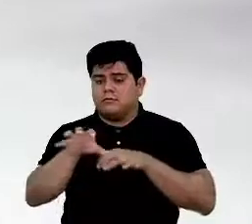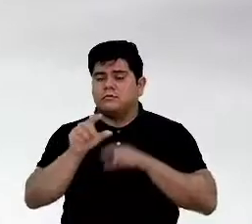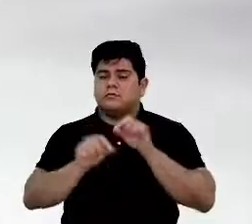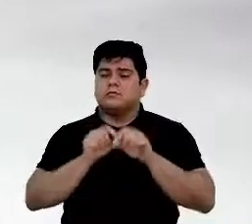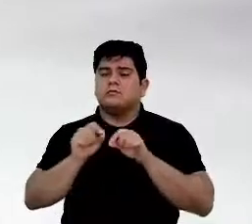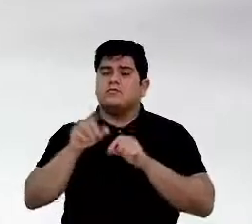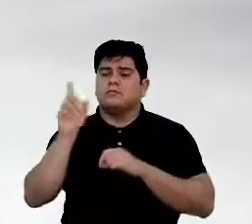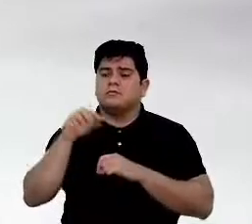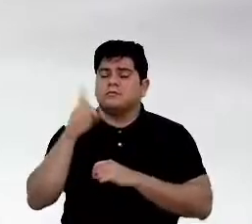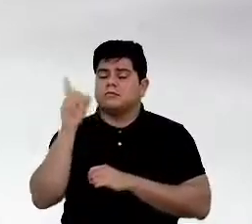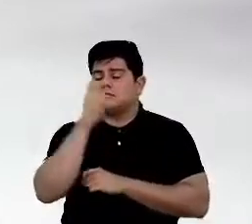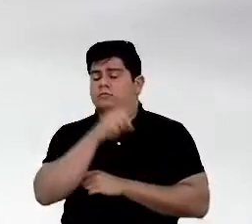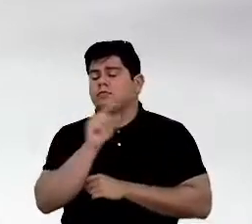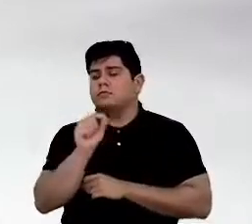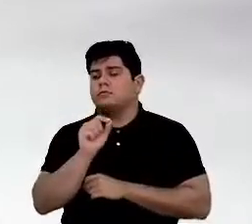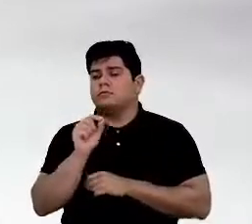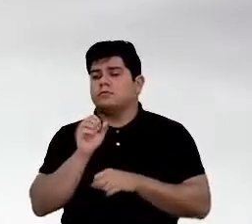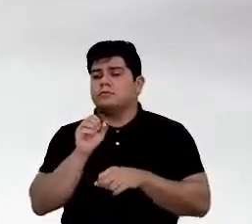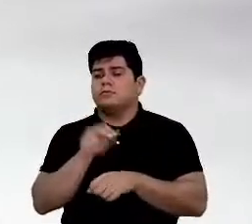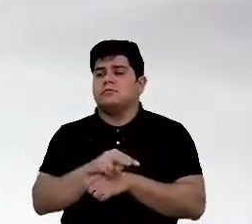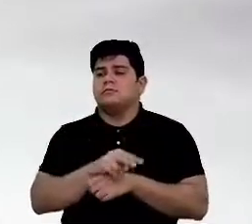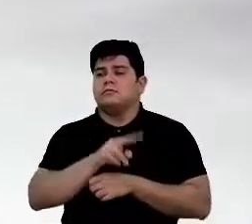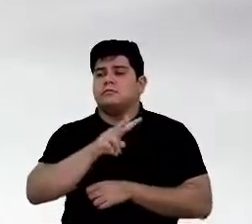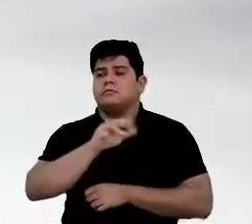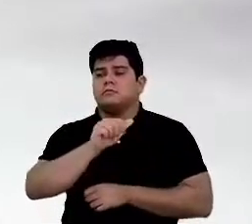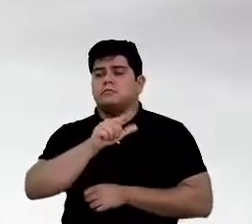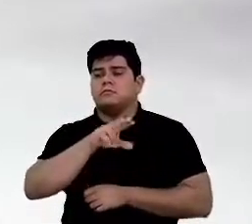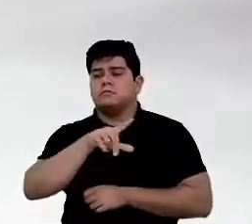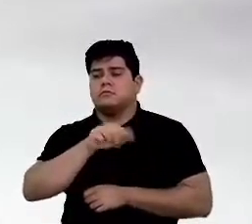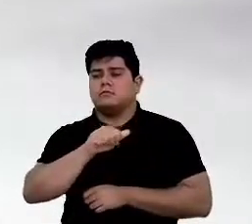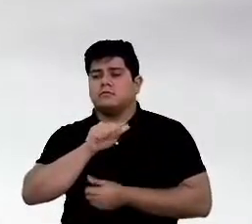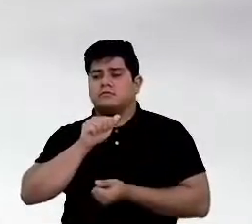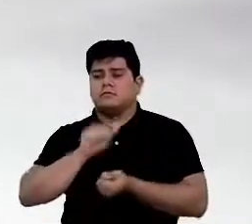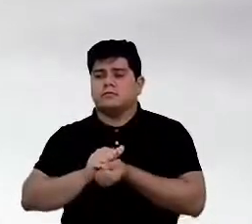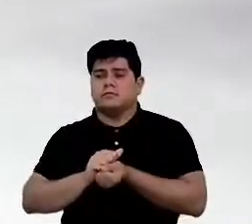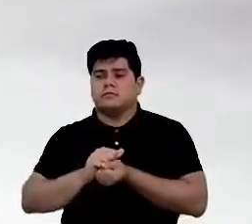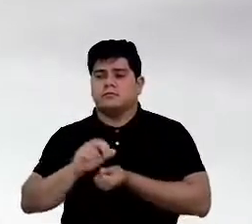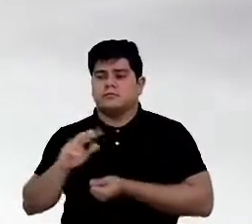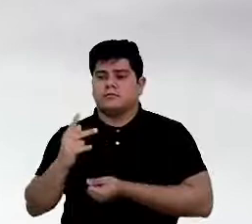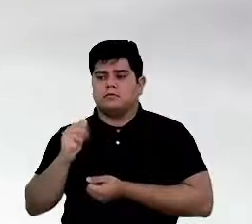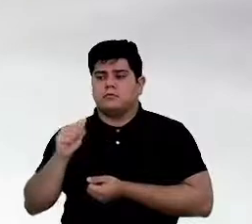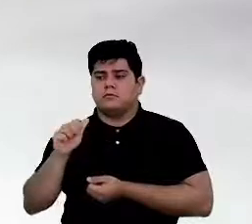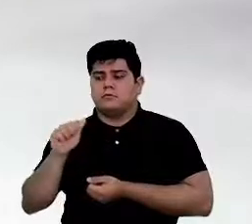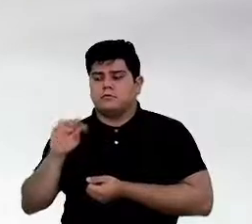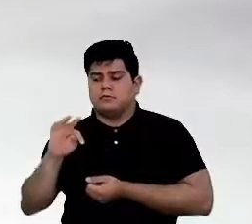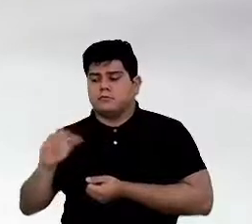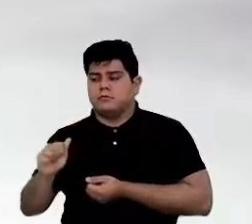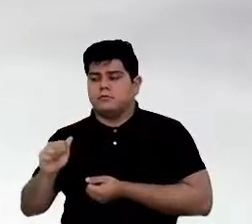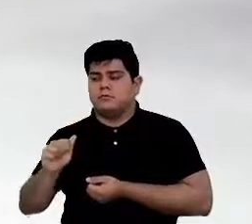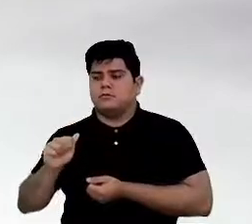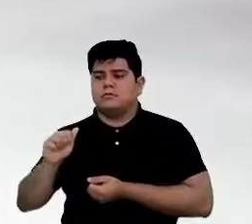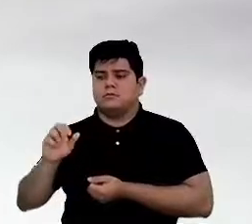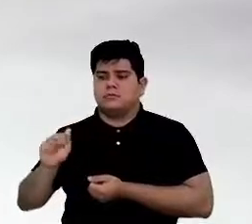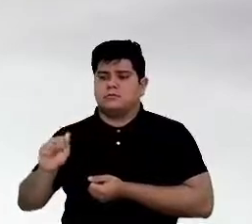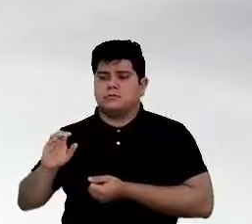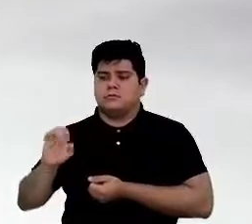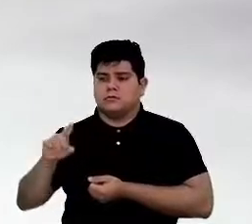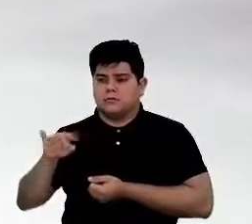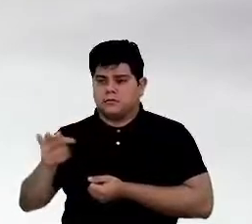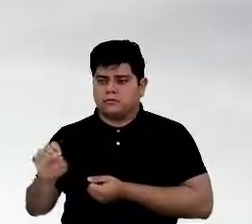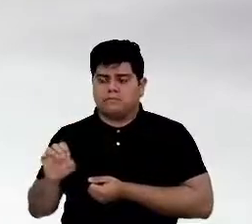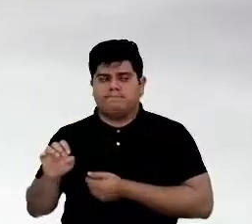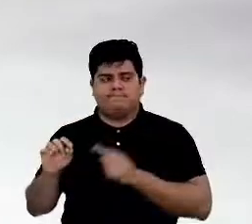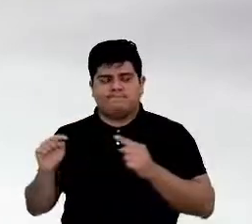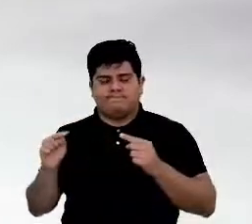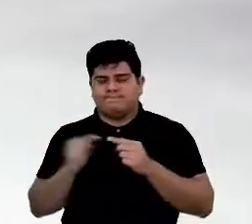gente atuar na válvula aórtica junto com a aorta ascendente. Eu acho que isso vai ser também uma coisa